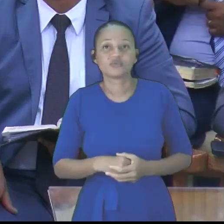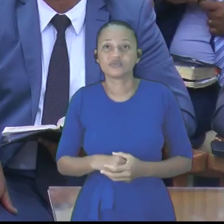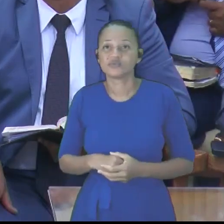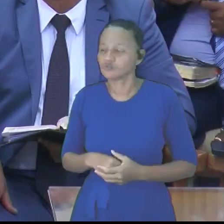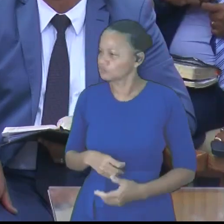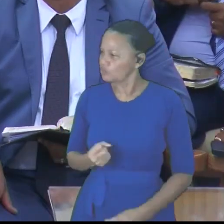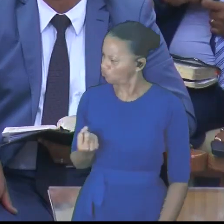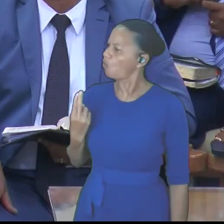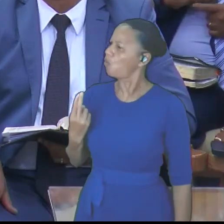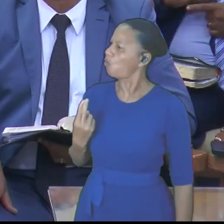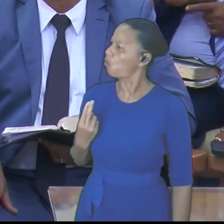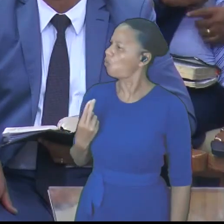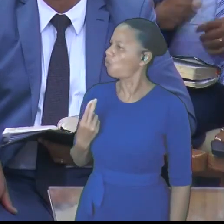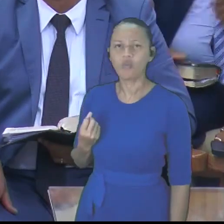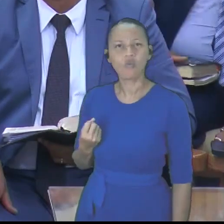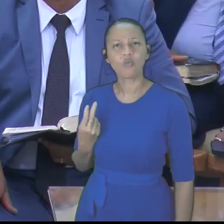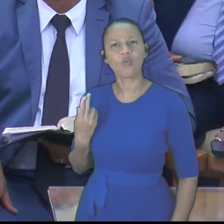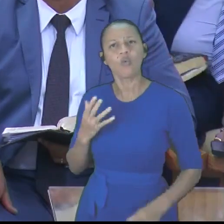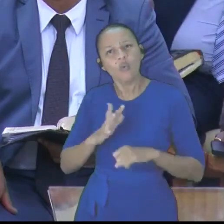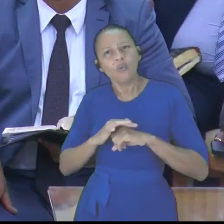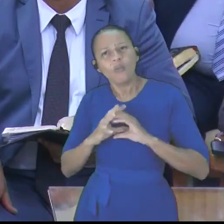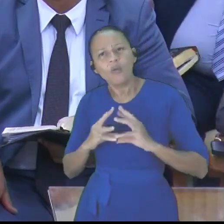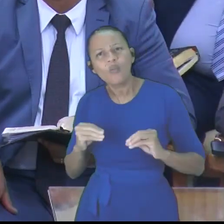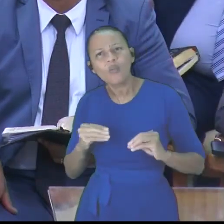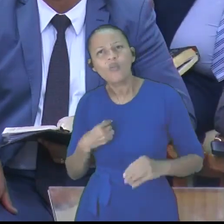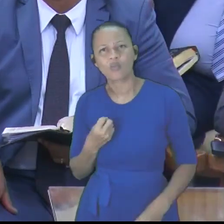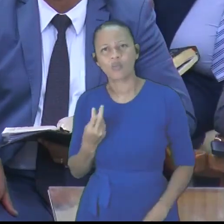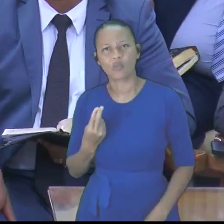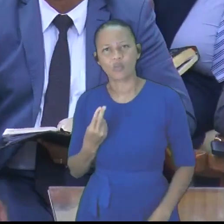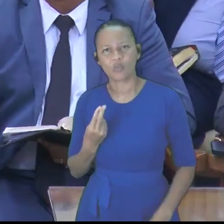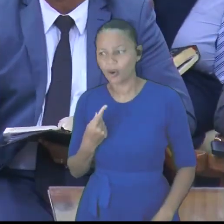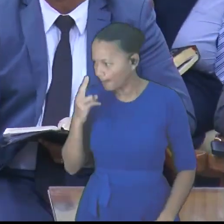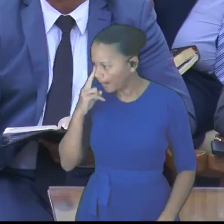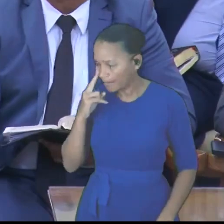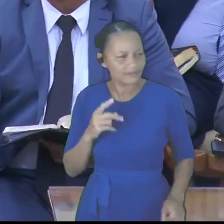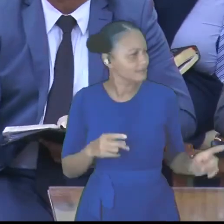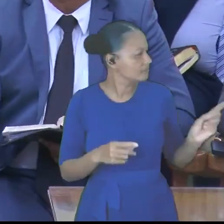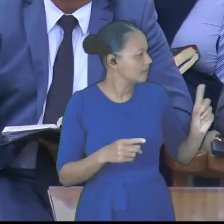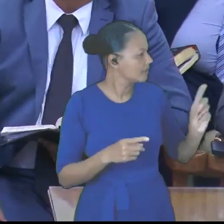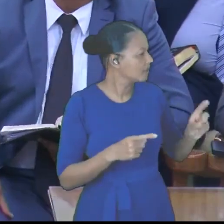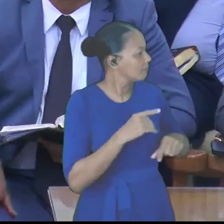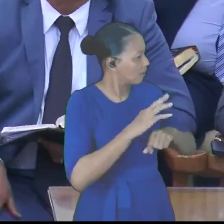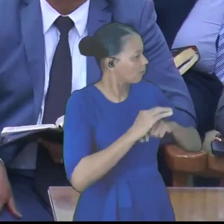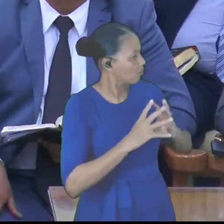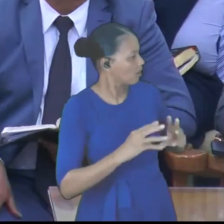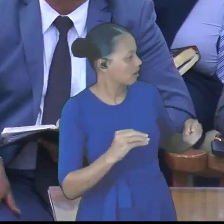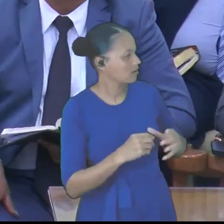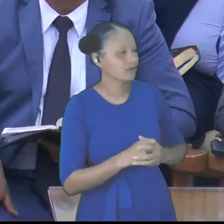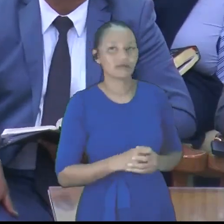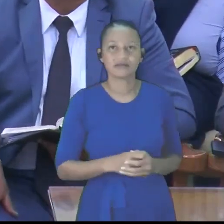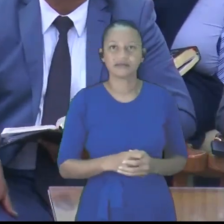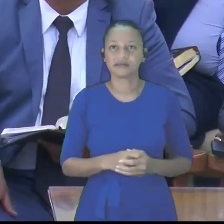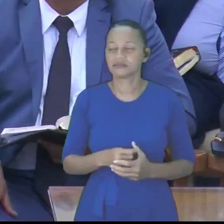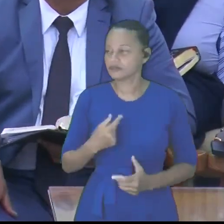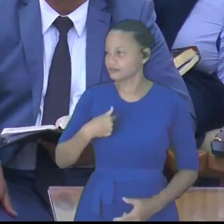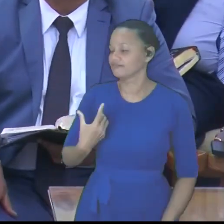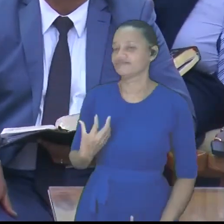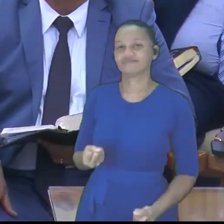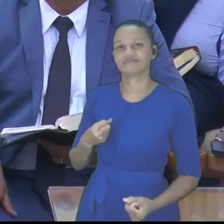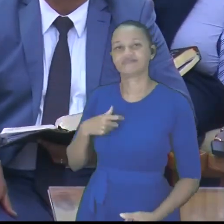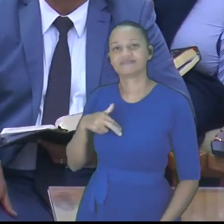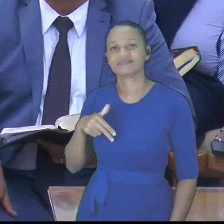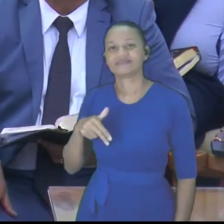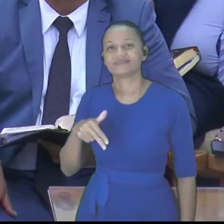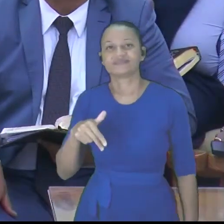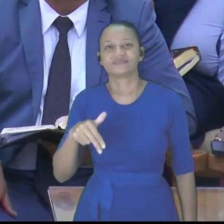eu vou para ser curado. É para ser crente? Não, vai para ser curado. Aí ele foi.